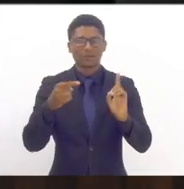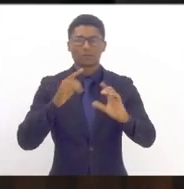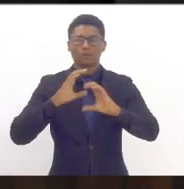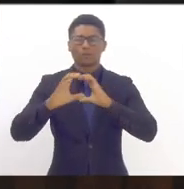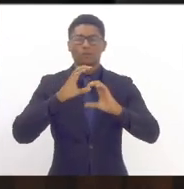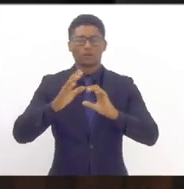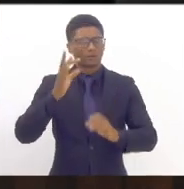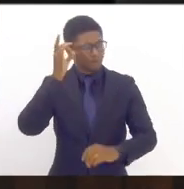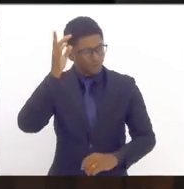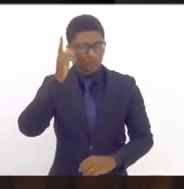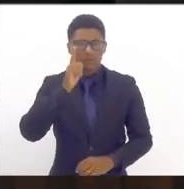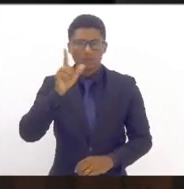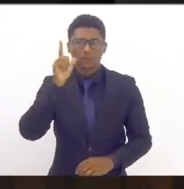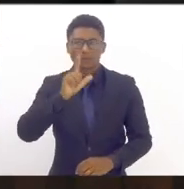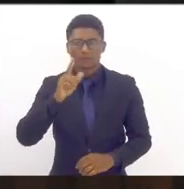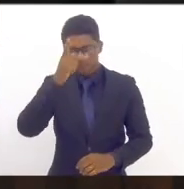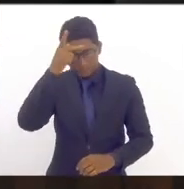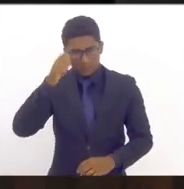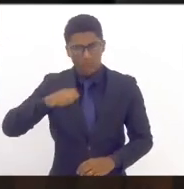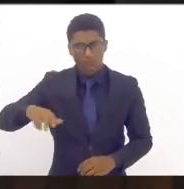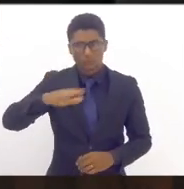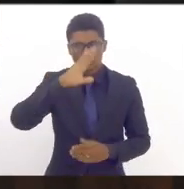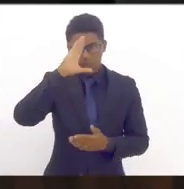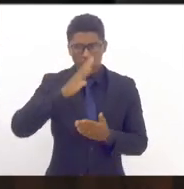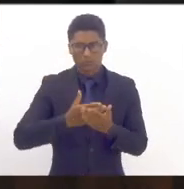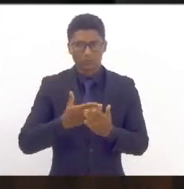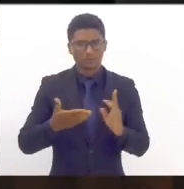conquistaram a confiança de todos aqui.